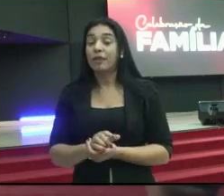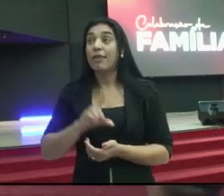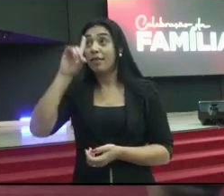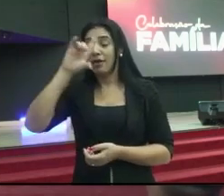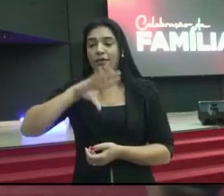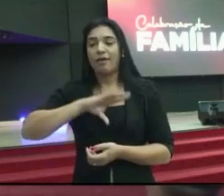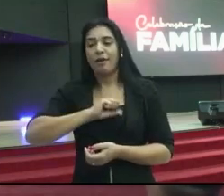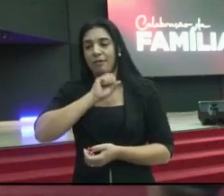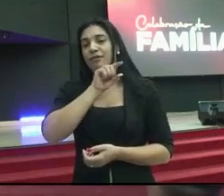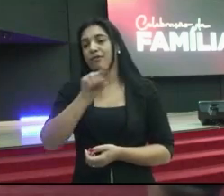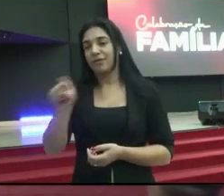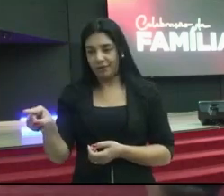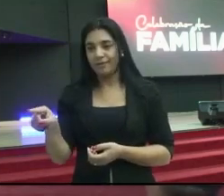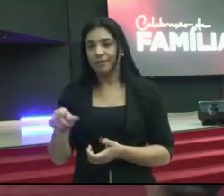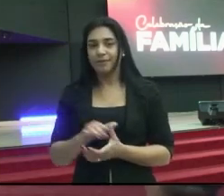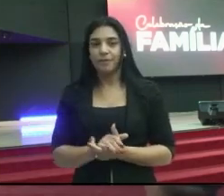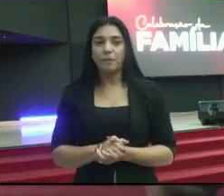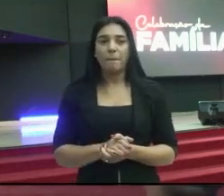Deus ama você.